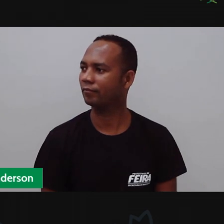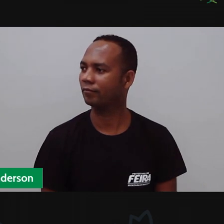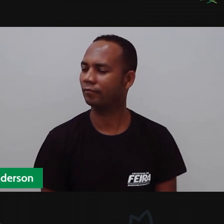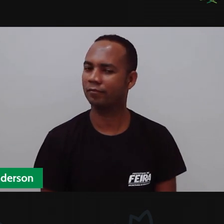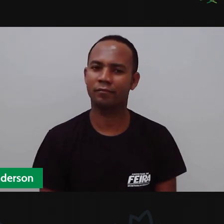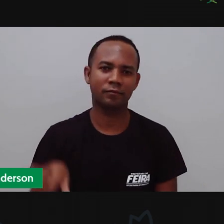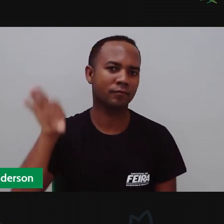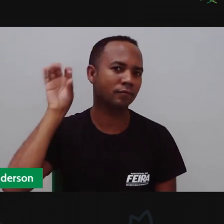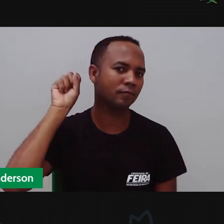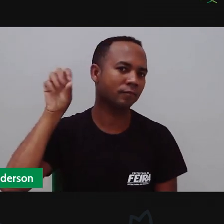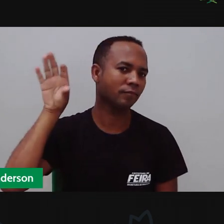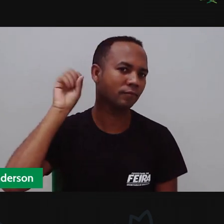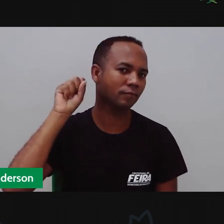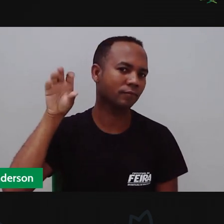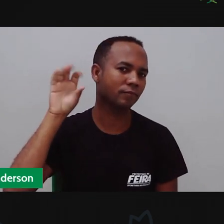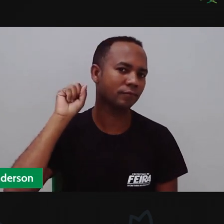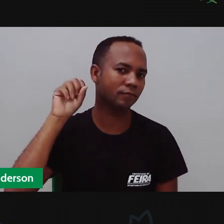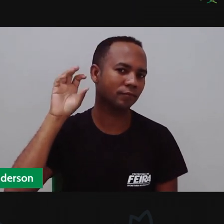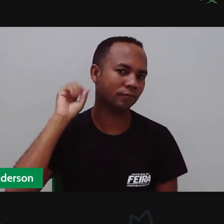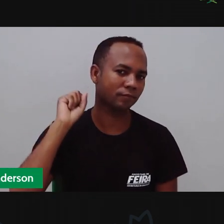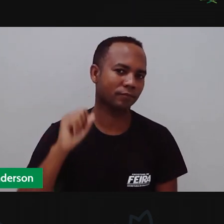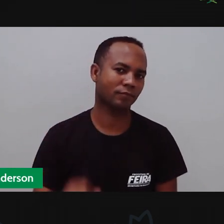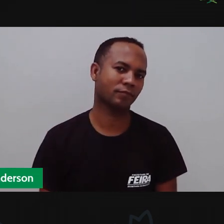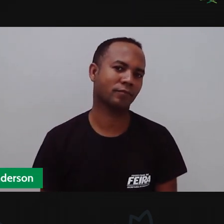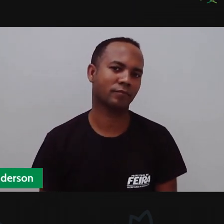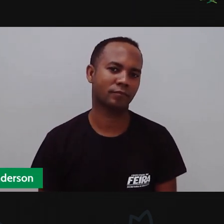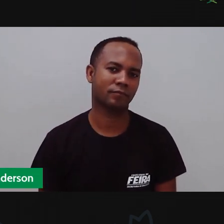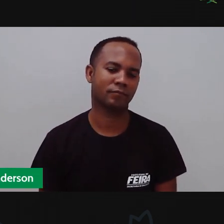Ah, é audição.